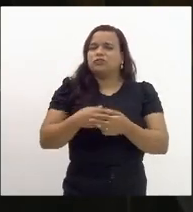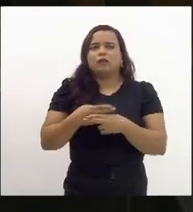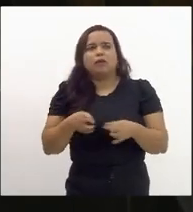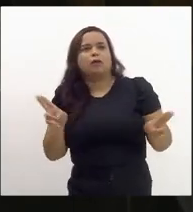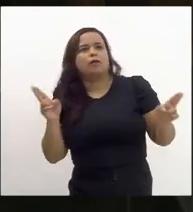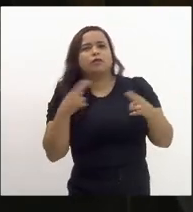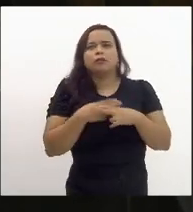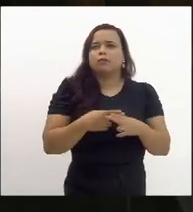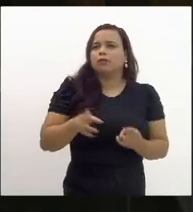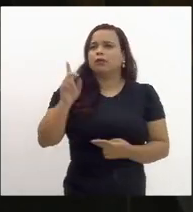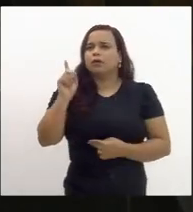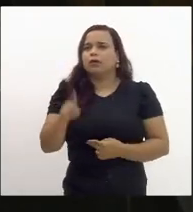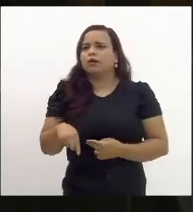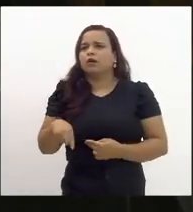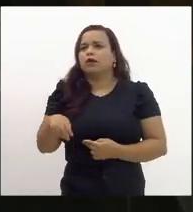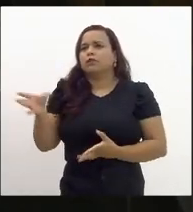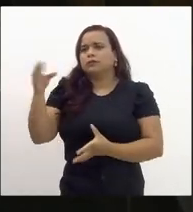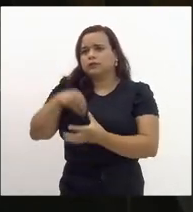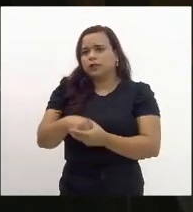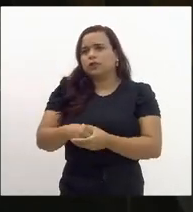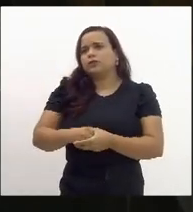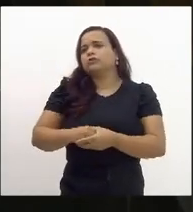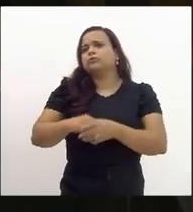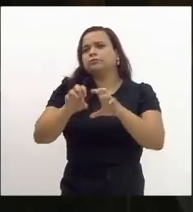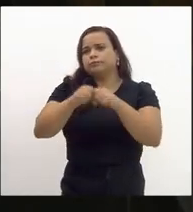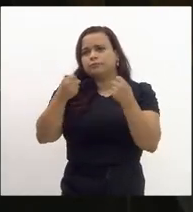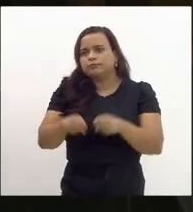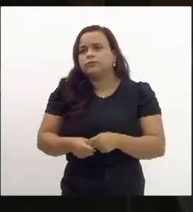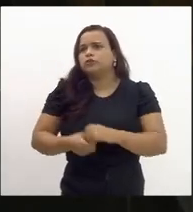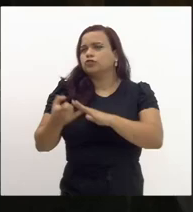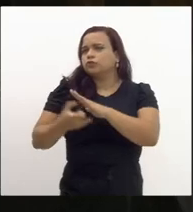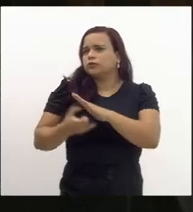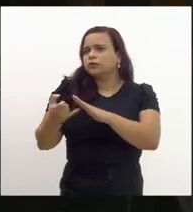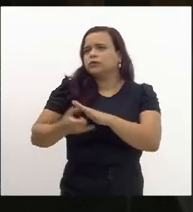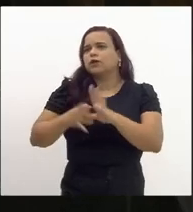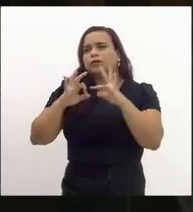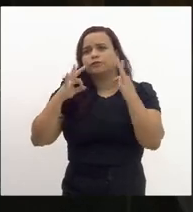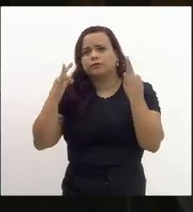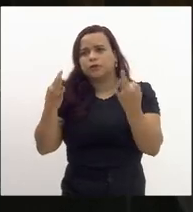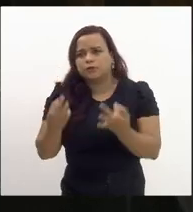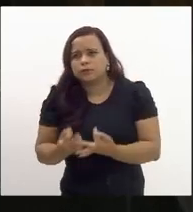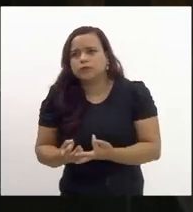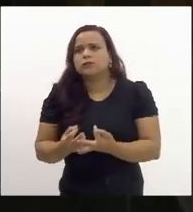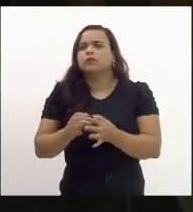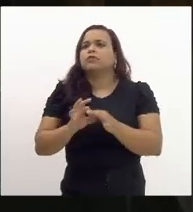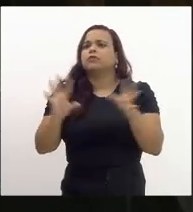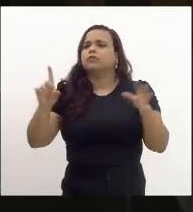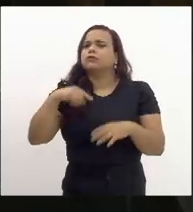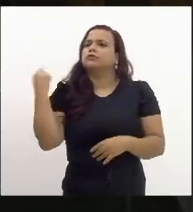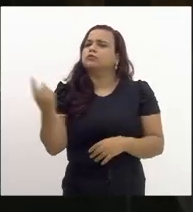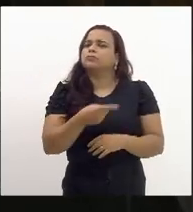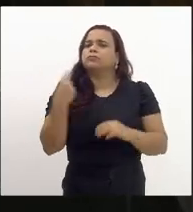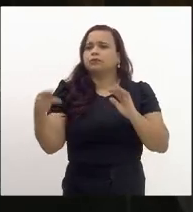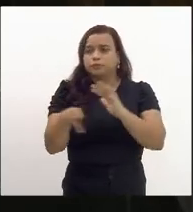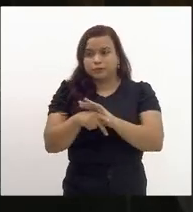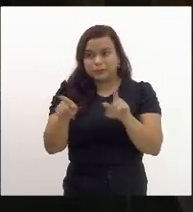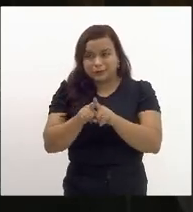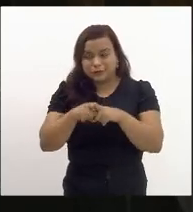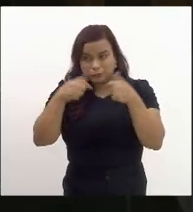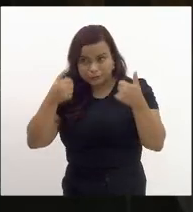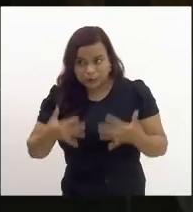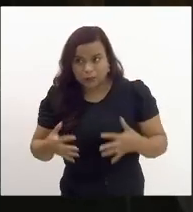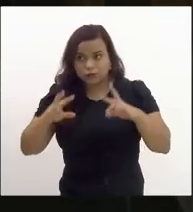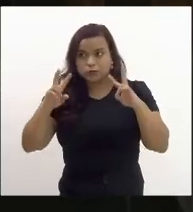sempre na narrativa de destruir as instituições, as famílias, a nossa liberdade. Por falar em liberdade,